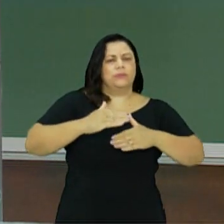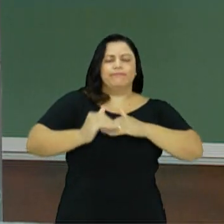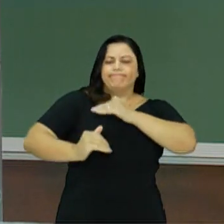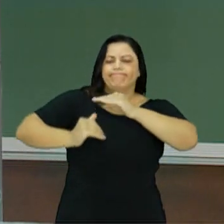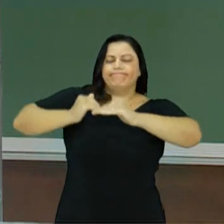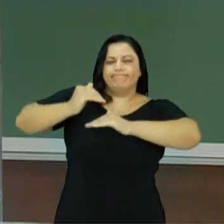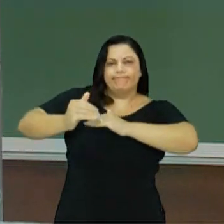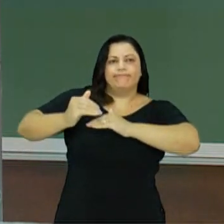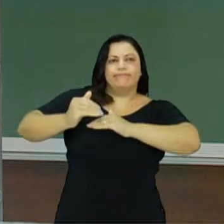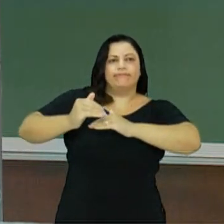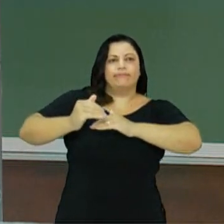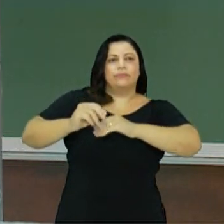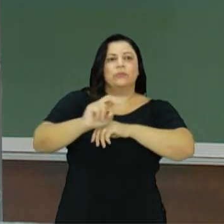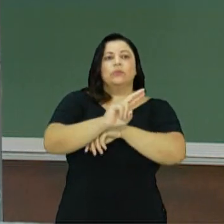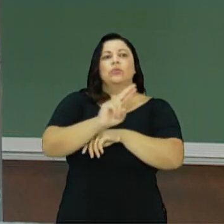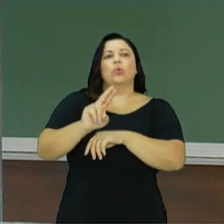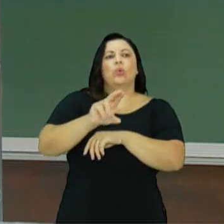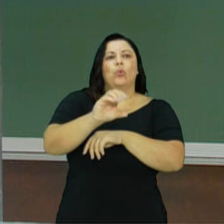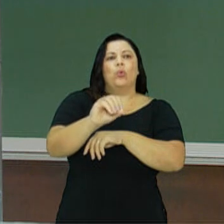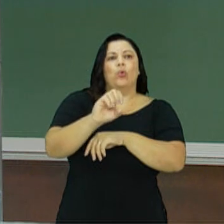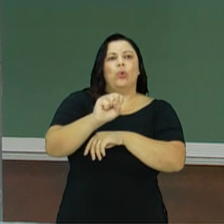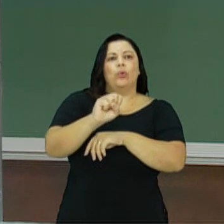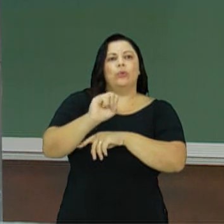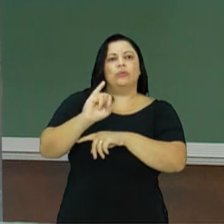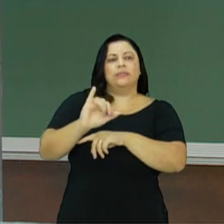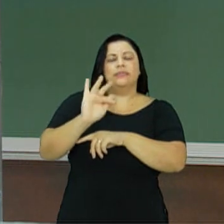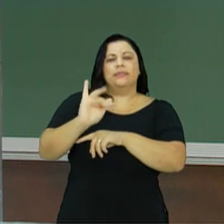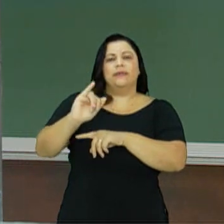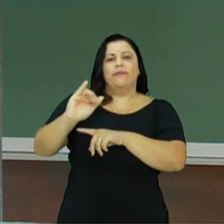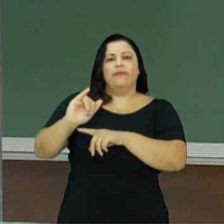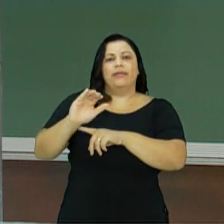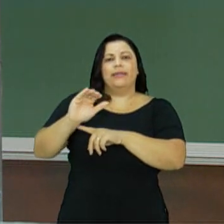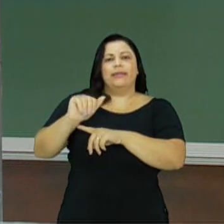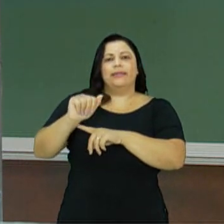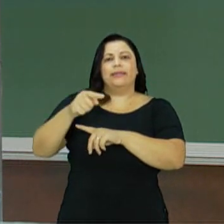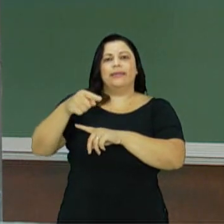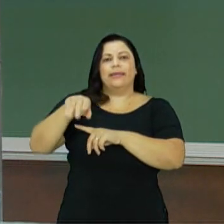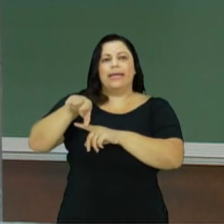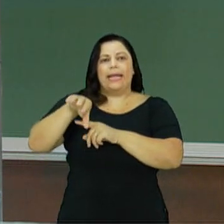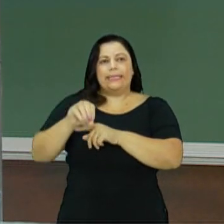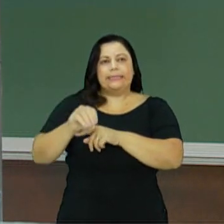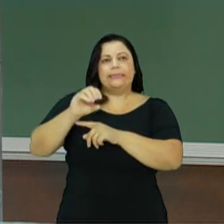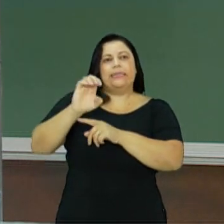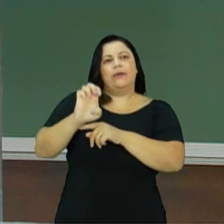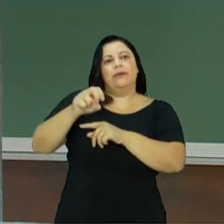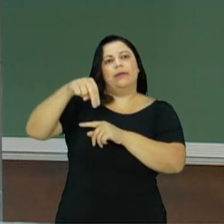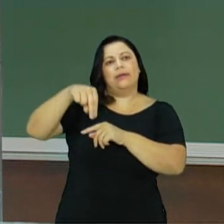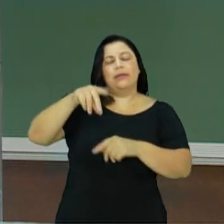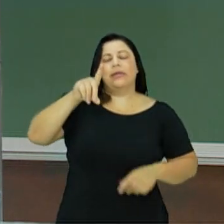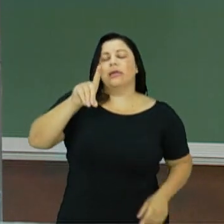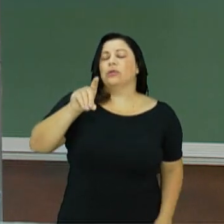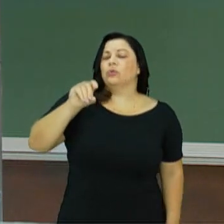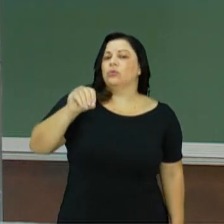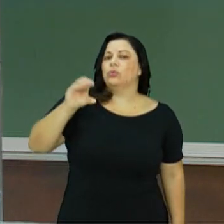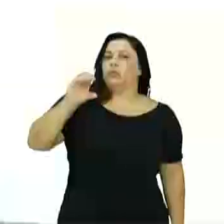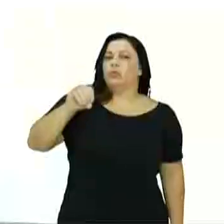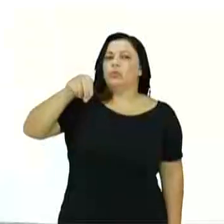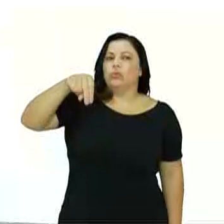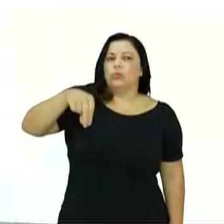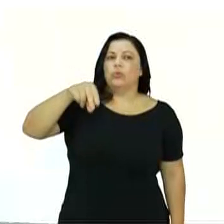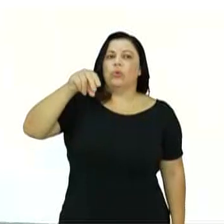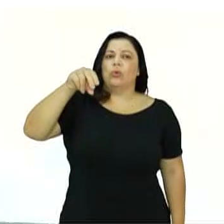chamar de ossificação endocondral, né, onde que ele vai receber ali a deposição, né,